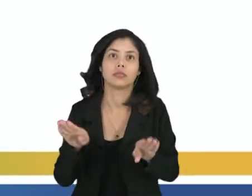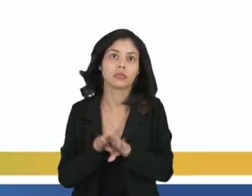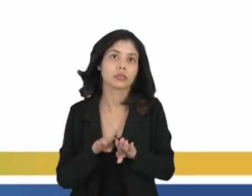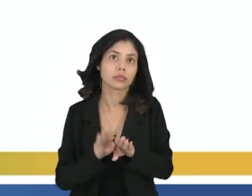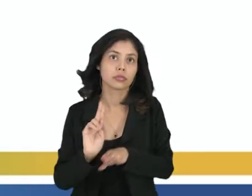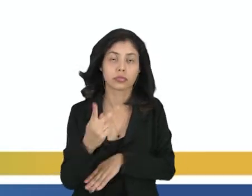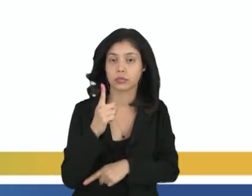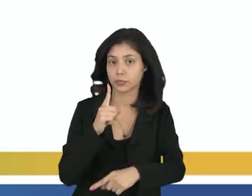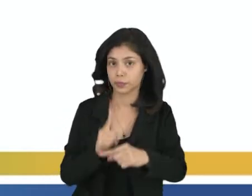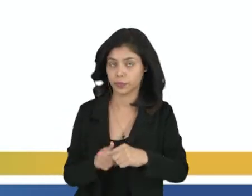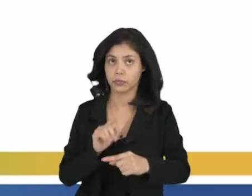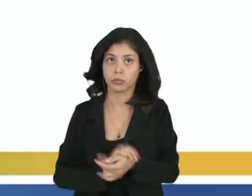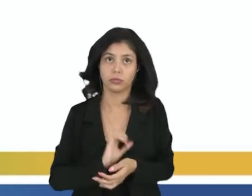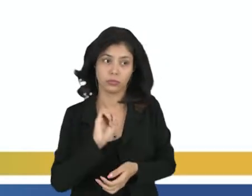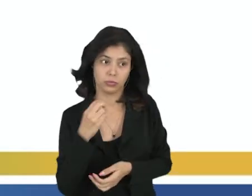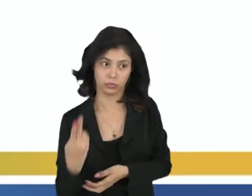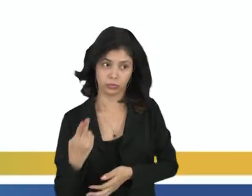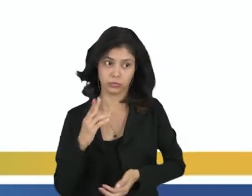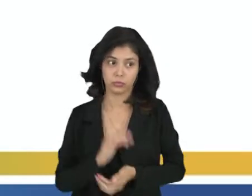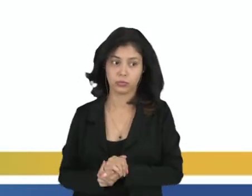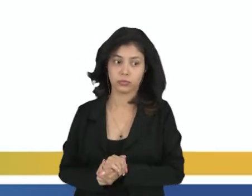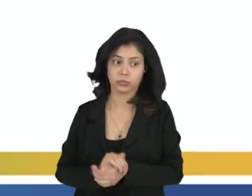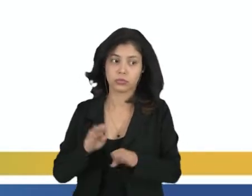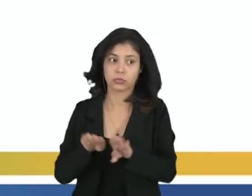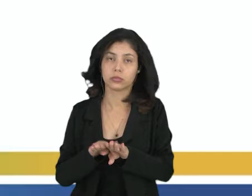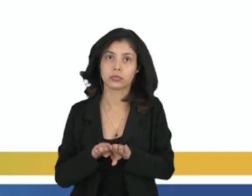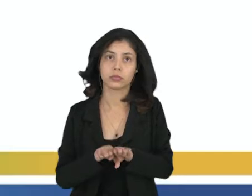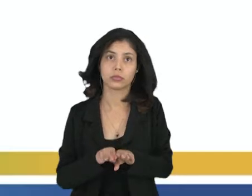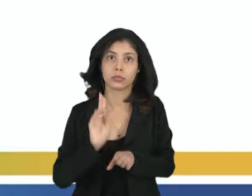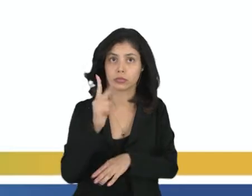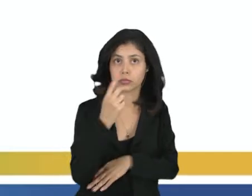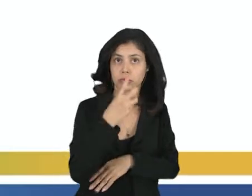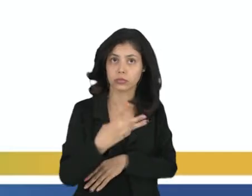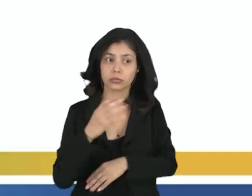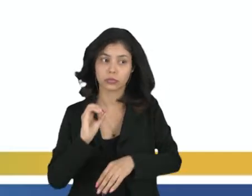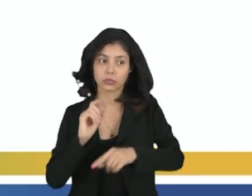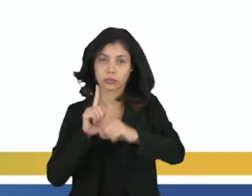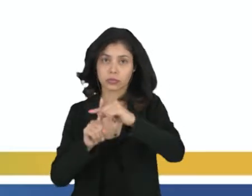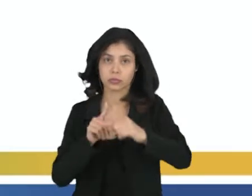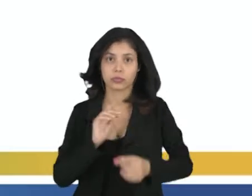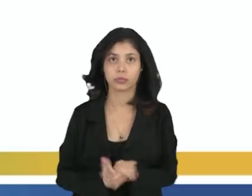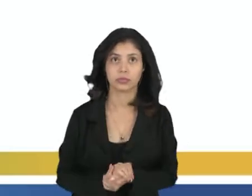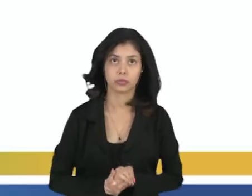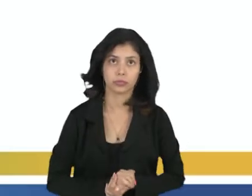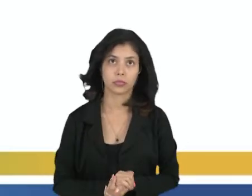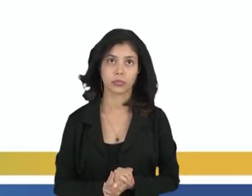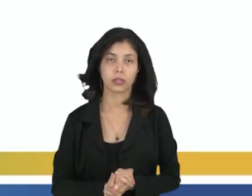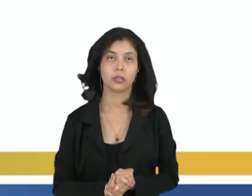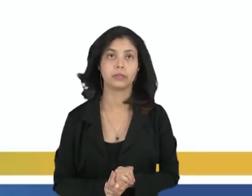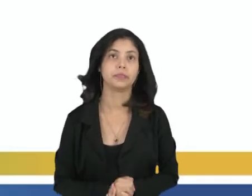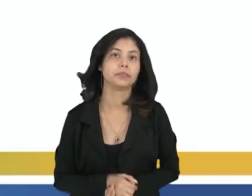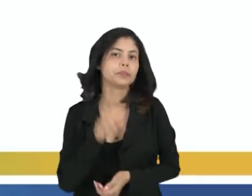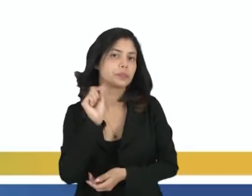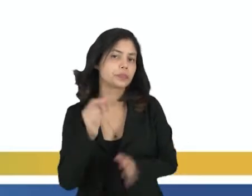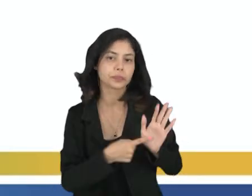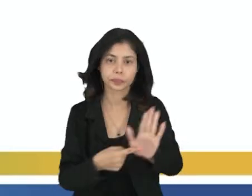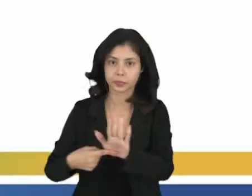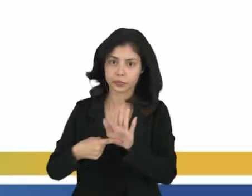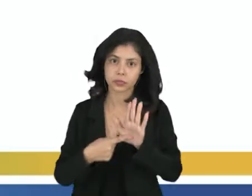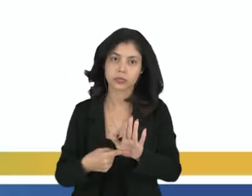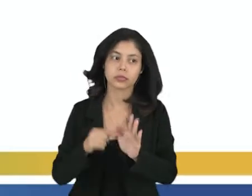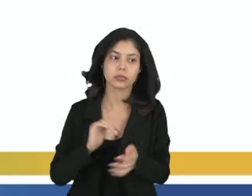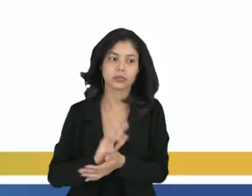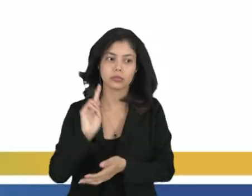H+, ok? Ou como hidrônio H3O+, ok? Então, a gente tem aqui a representação